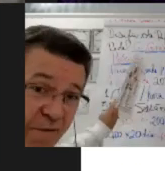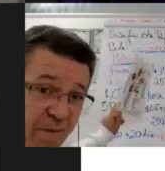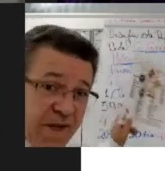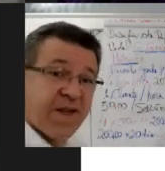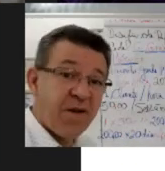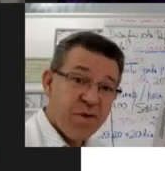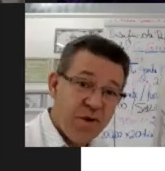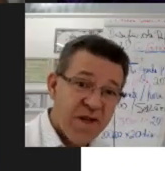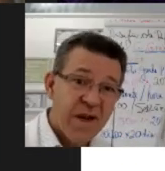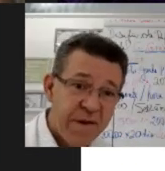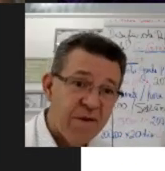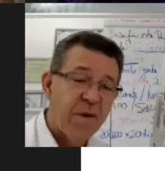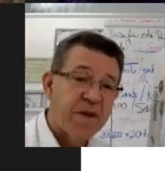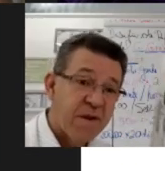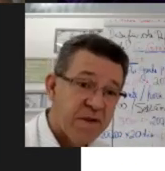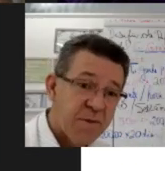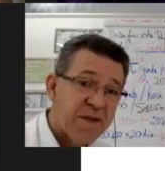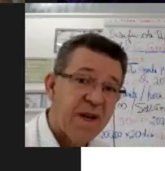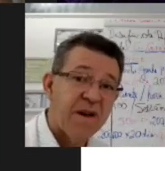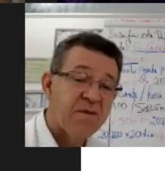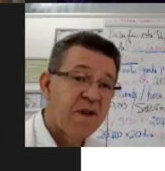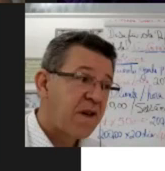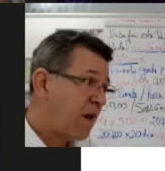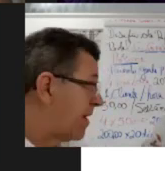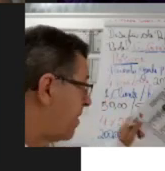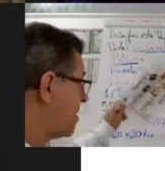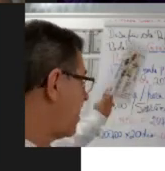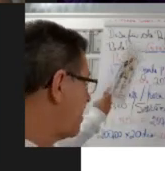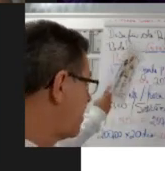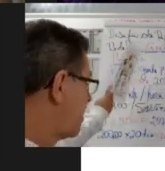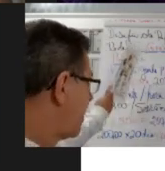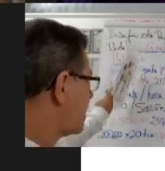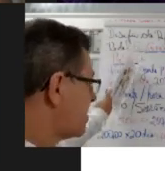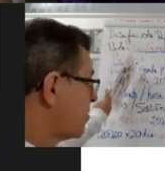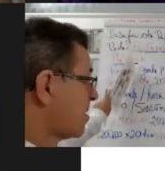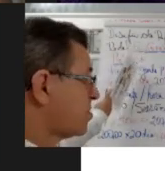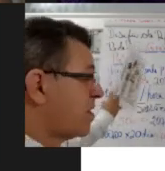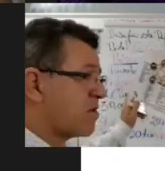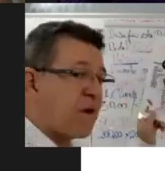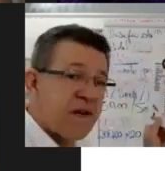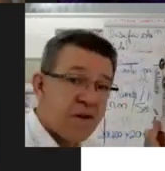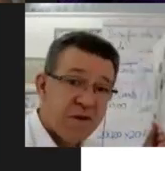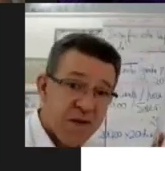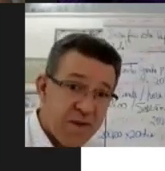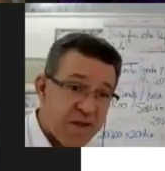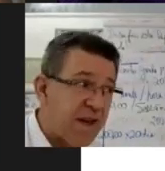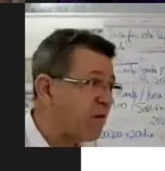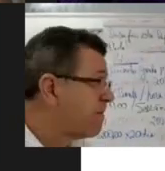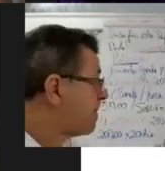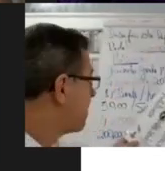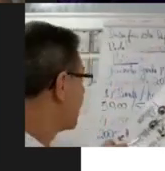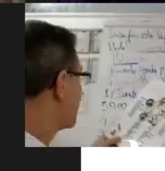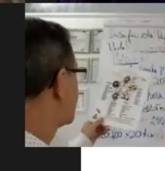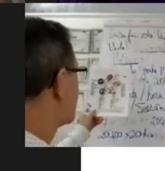Isso aqui foi informação do desafio, informação que vocês passaram. Eu alimentei essas anotações com aquilo que vocês me